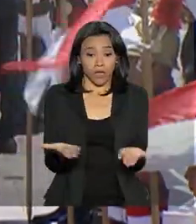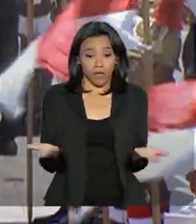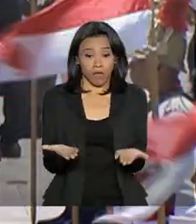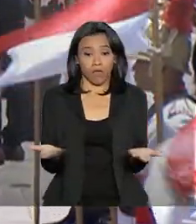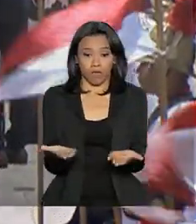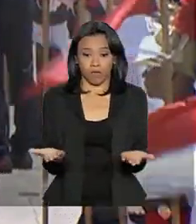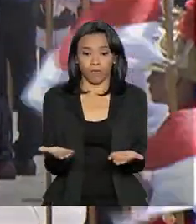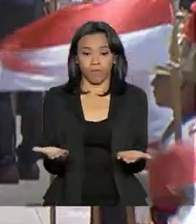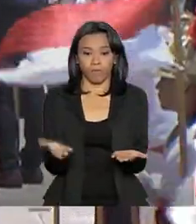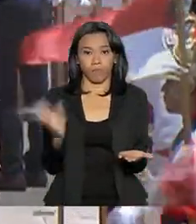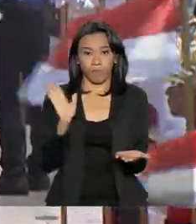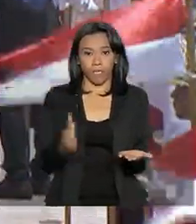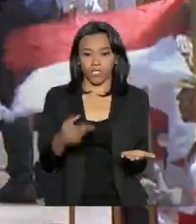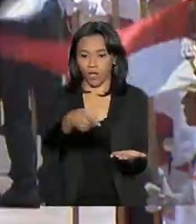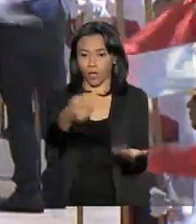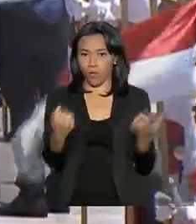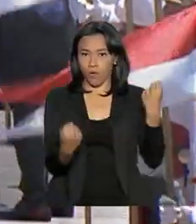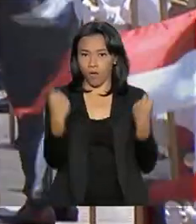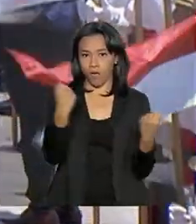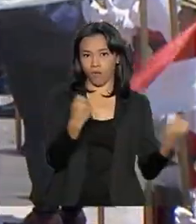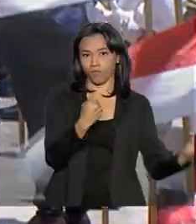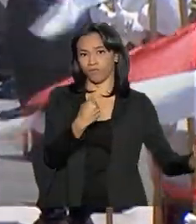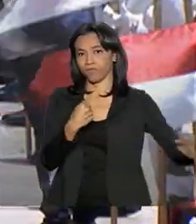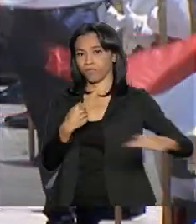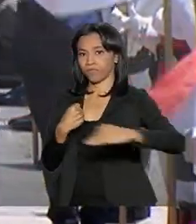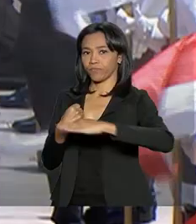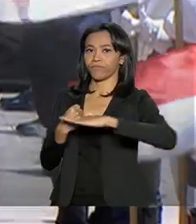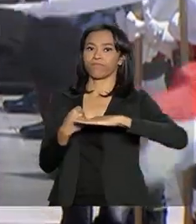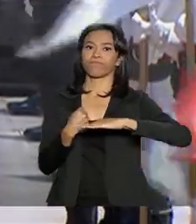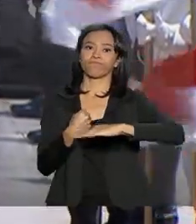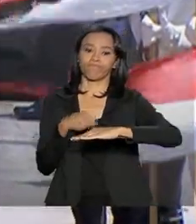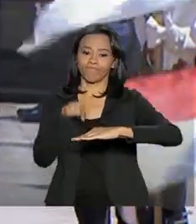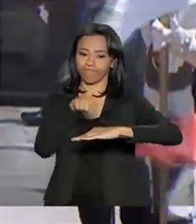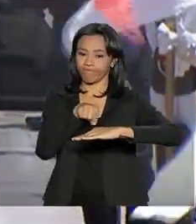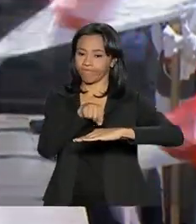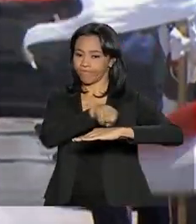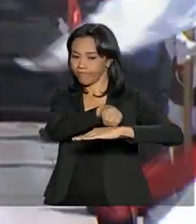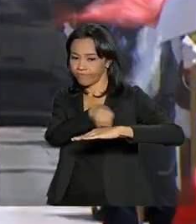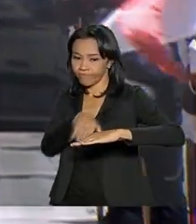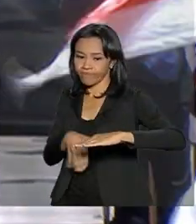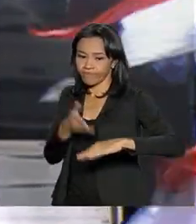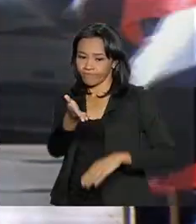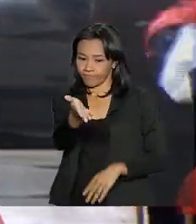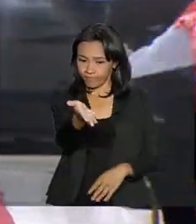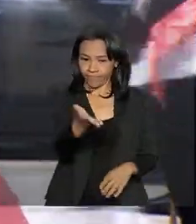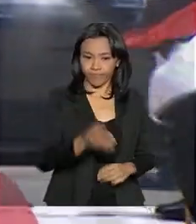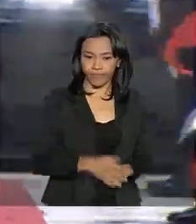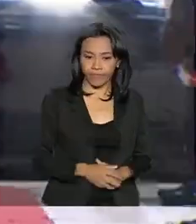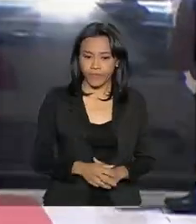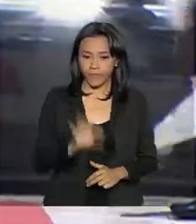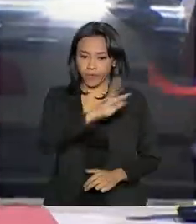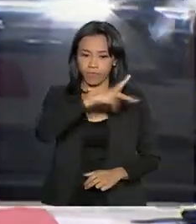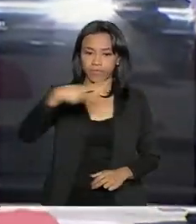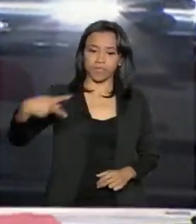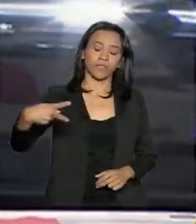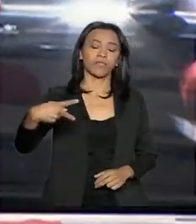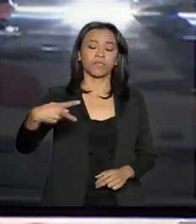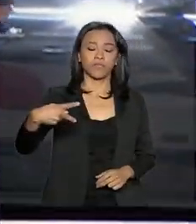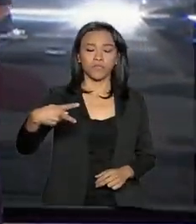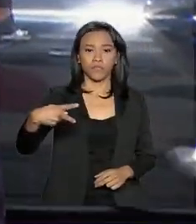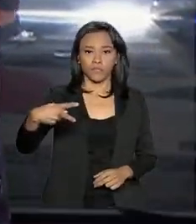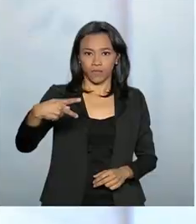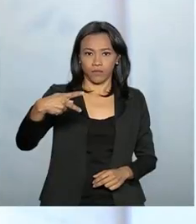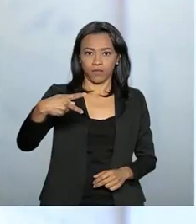vemos já o veículo oficial em que chega o presidente argentino, Maurício Macri, que será recebido, portanto,